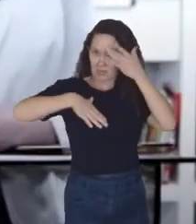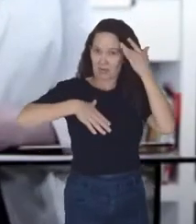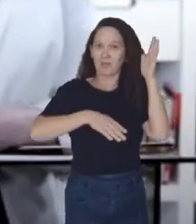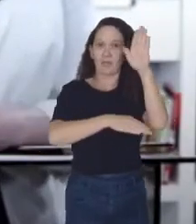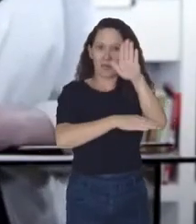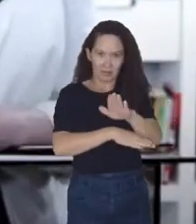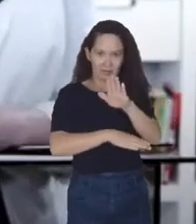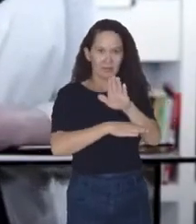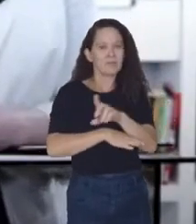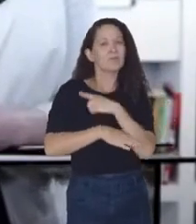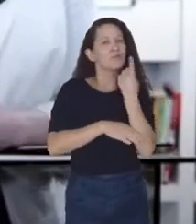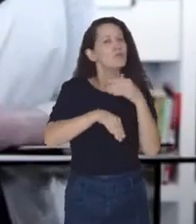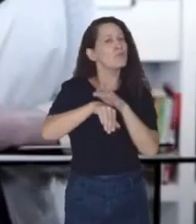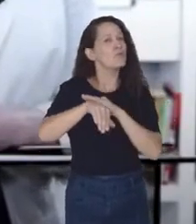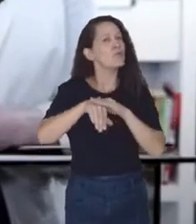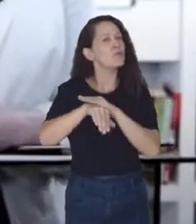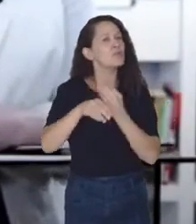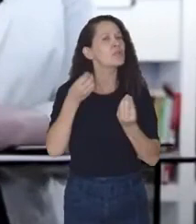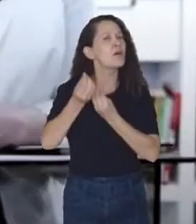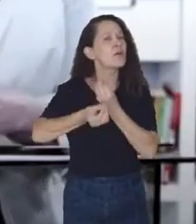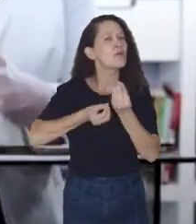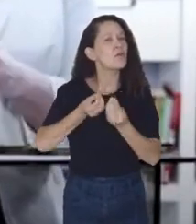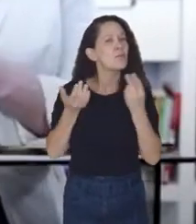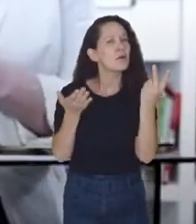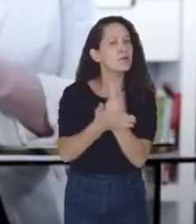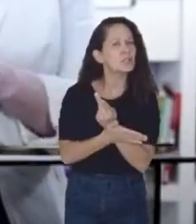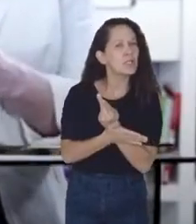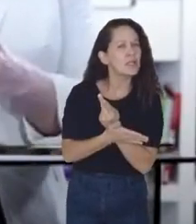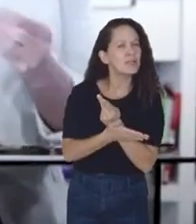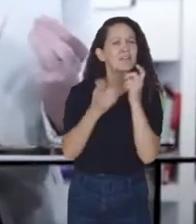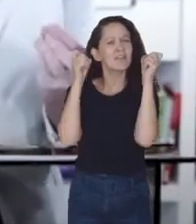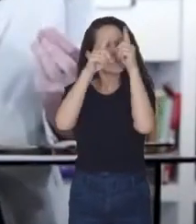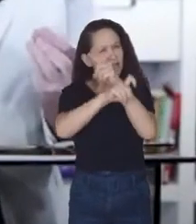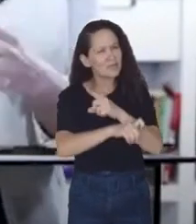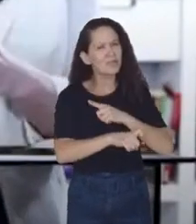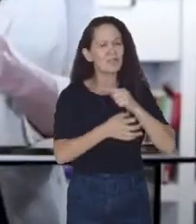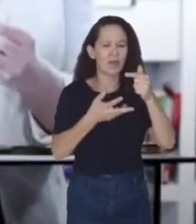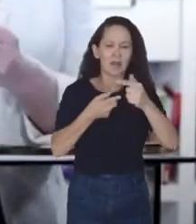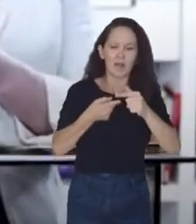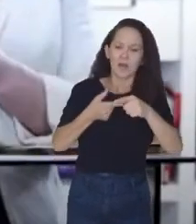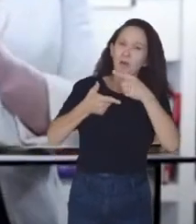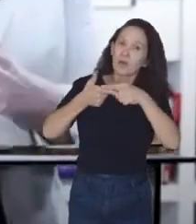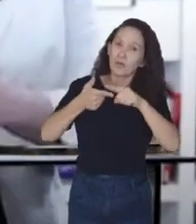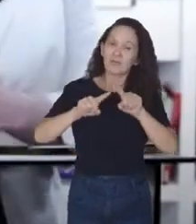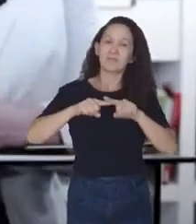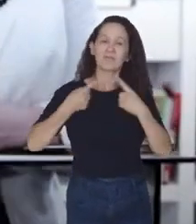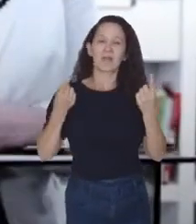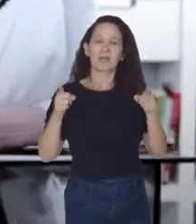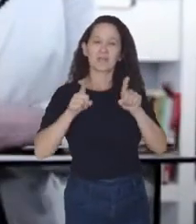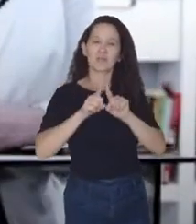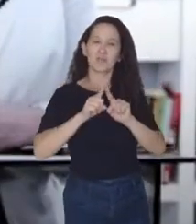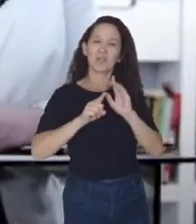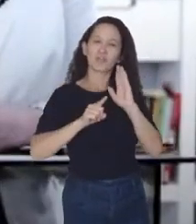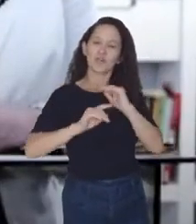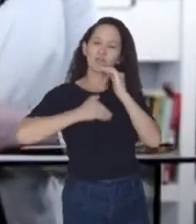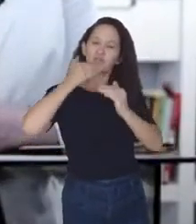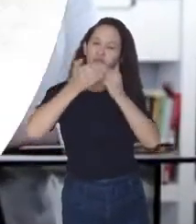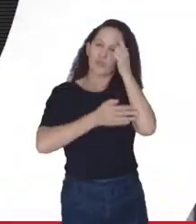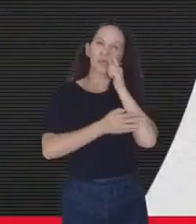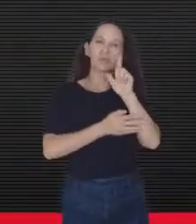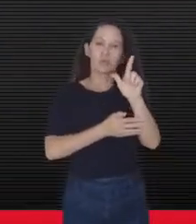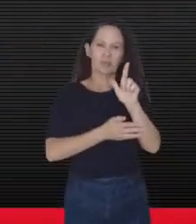tarde, em que a gente vai falar um pouquinho de como está isso, né, as dificuldades que tem, os problemas, mas também os avanços que nós podemos